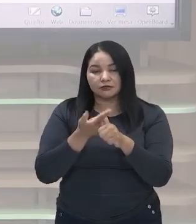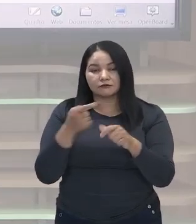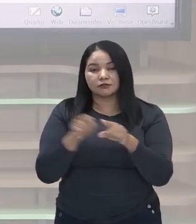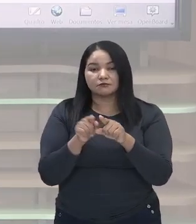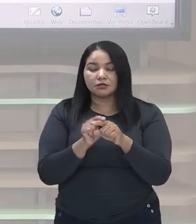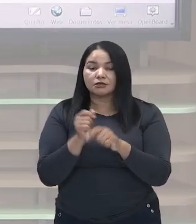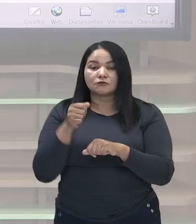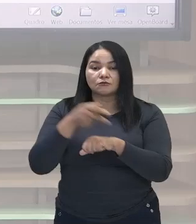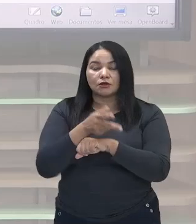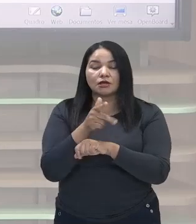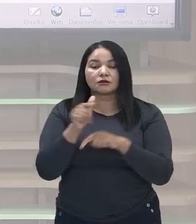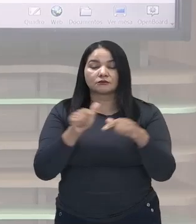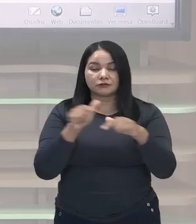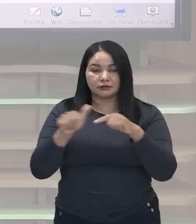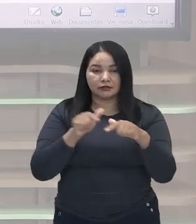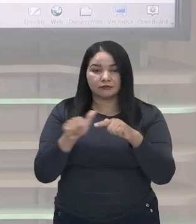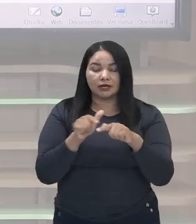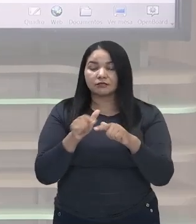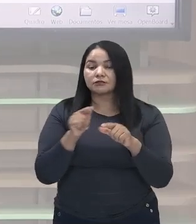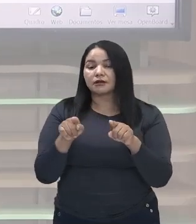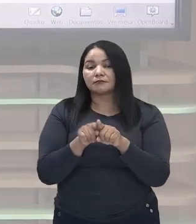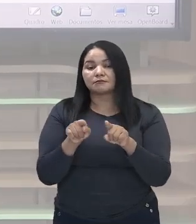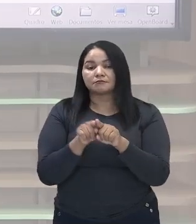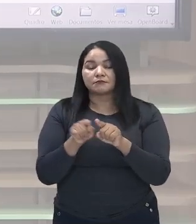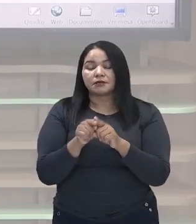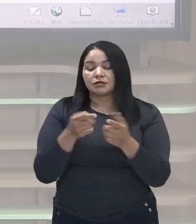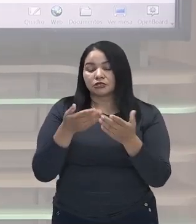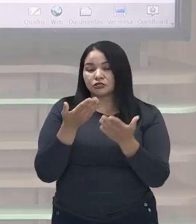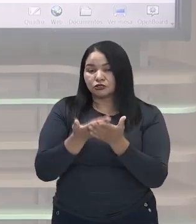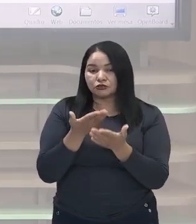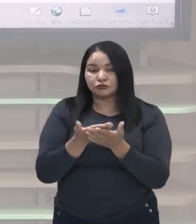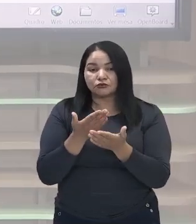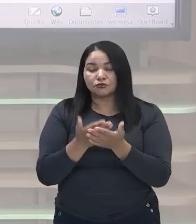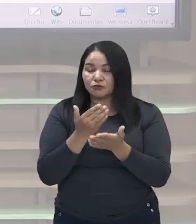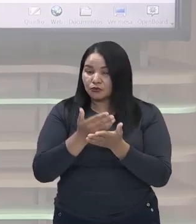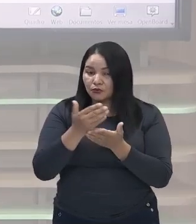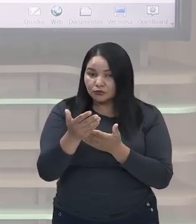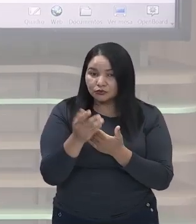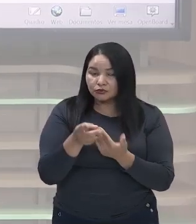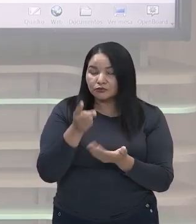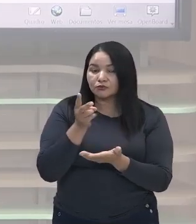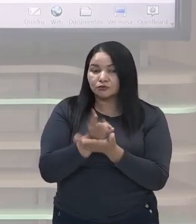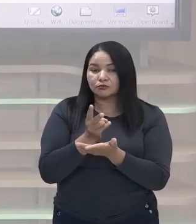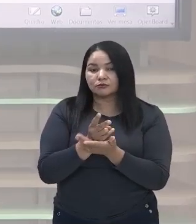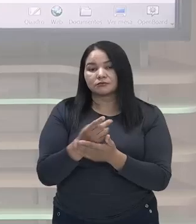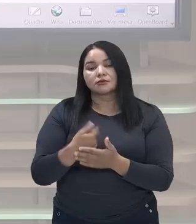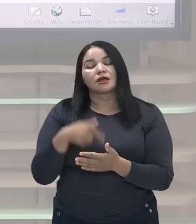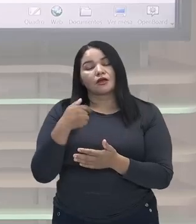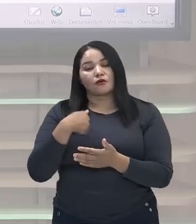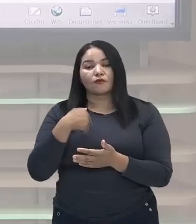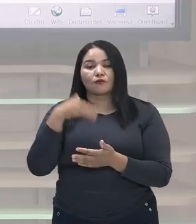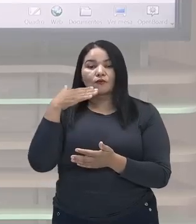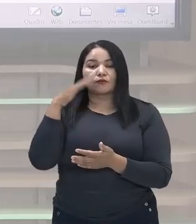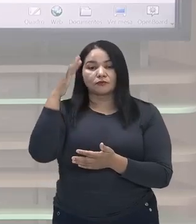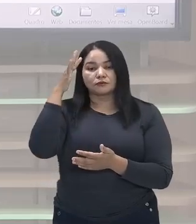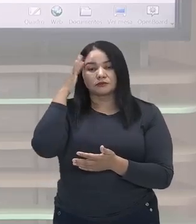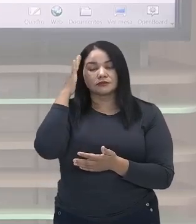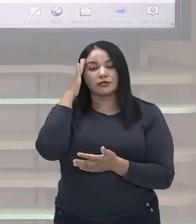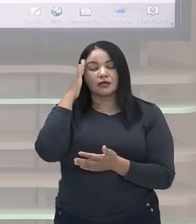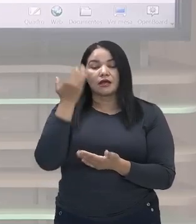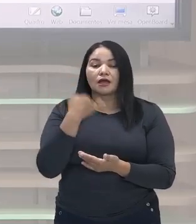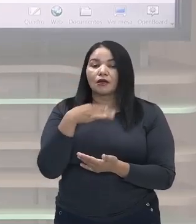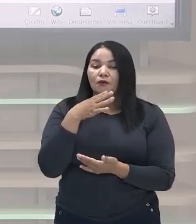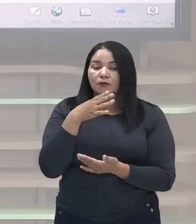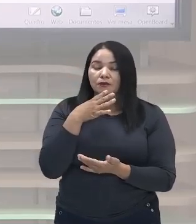dentro do mercado de trabalho, de continuar os seus estudos em especial, tá bom? Eu conheço muitos alunos, por exemplo, que